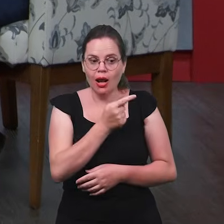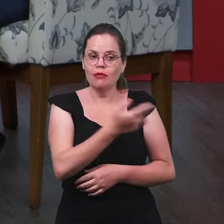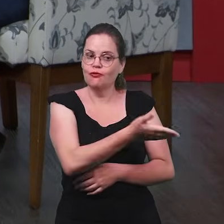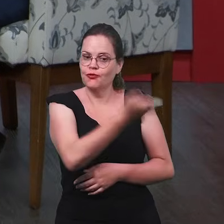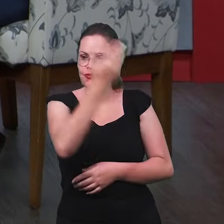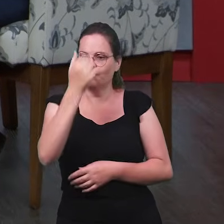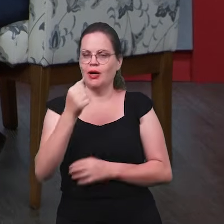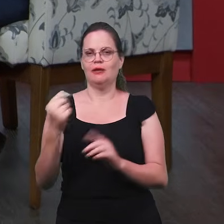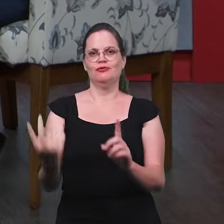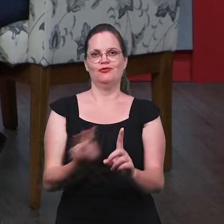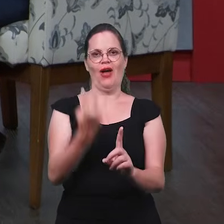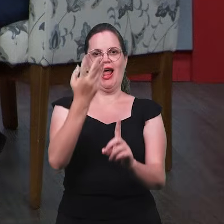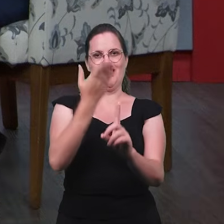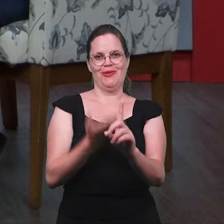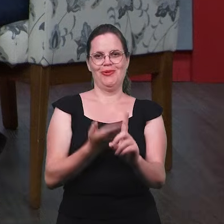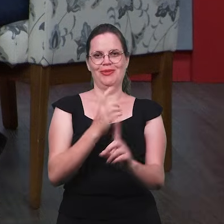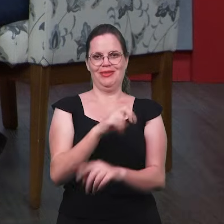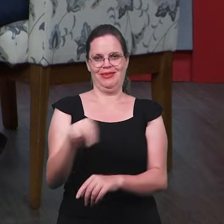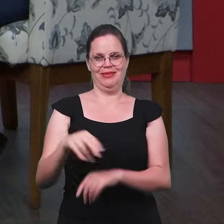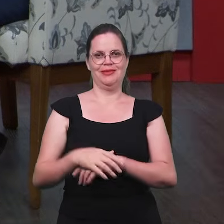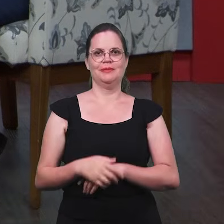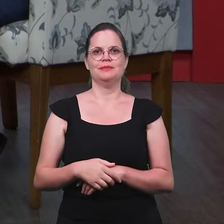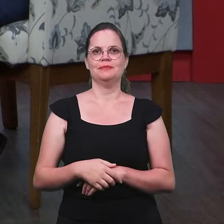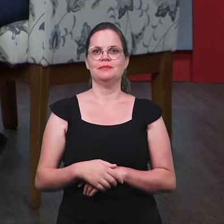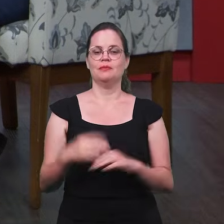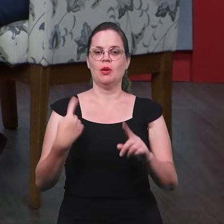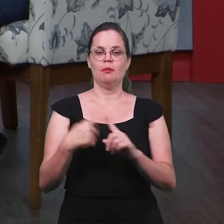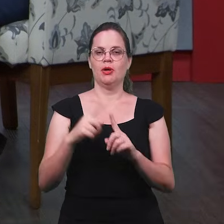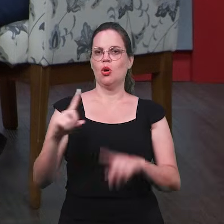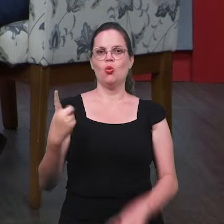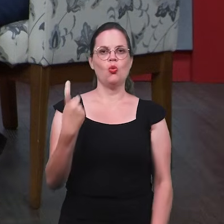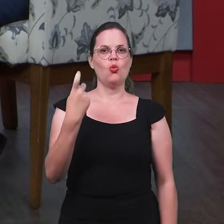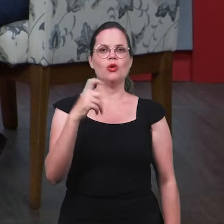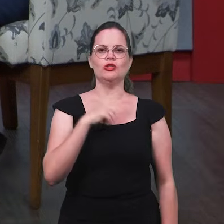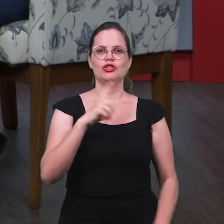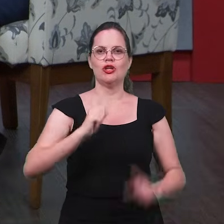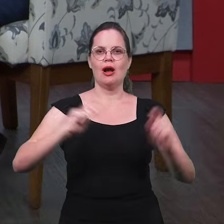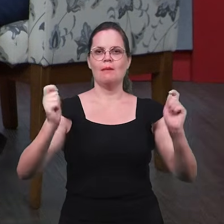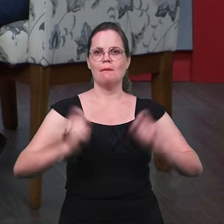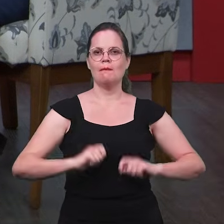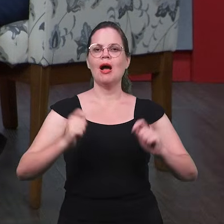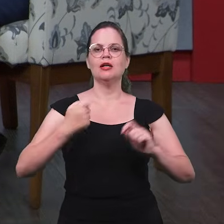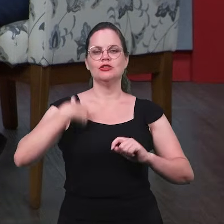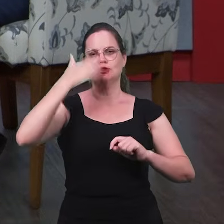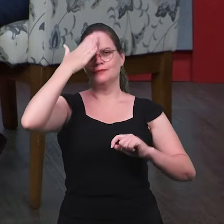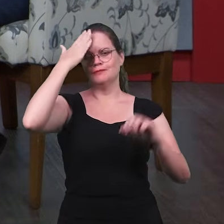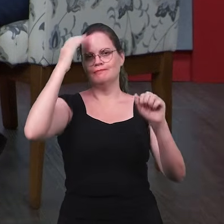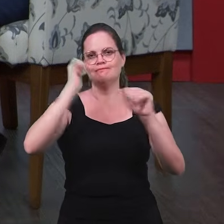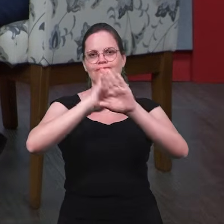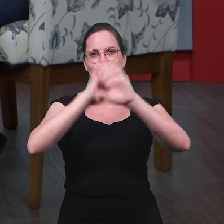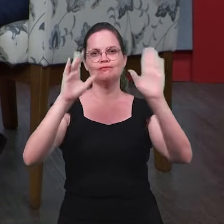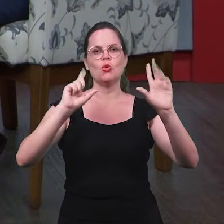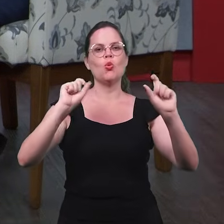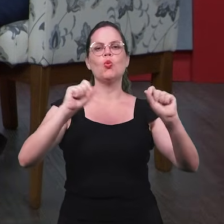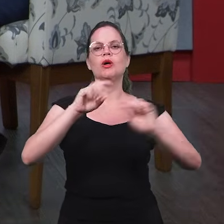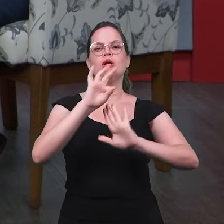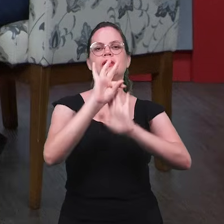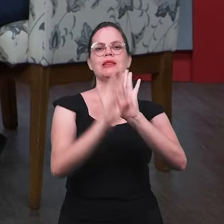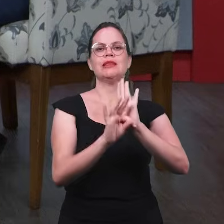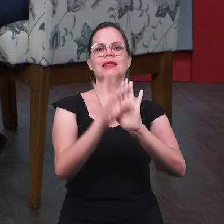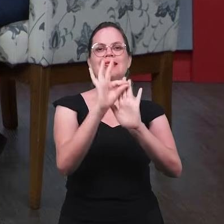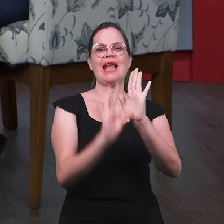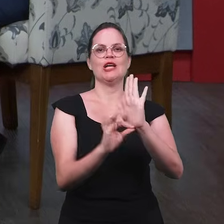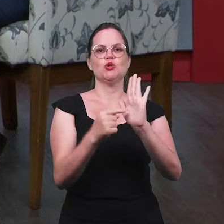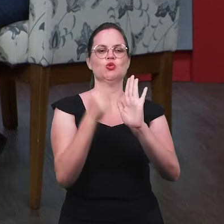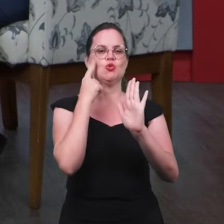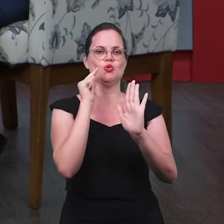valorizado, ele foi chamado, porque só havia nele a capacidade, segundo Deus, de dizer o que era aquilo